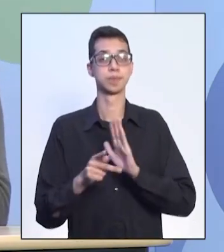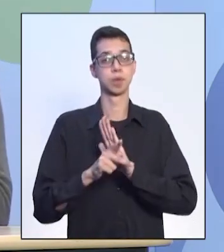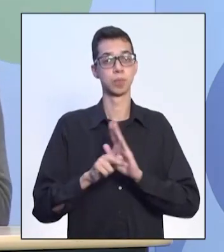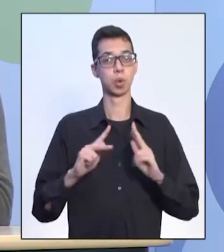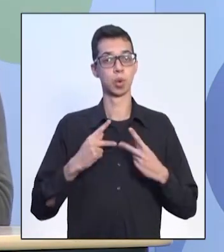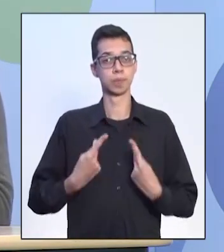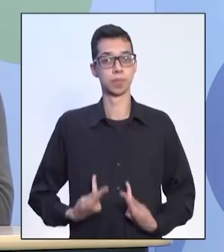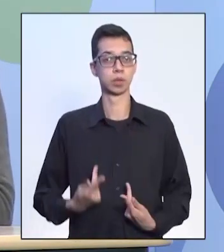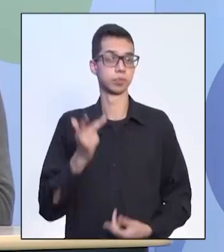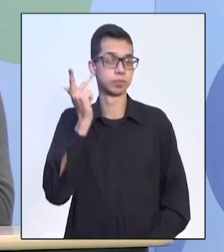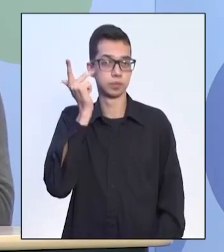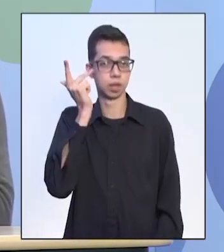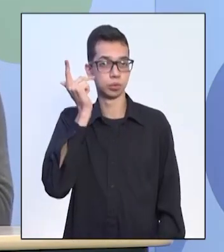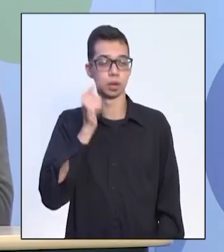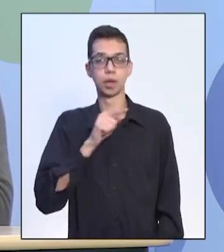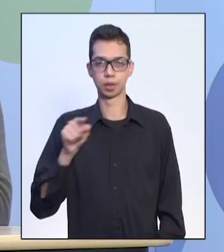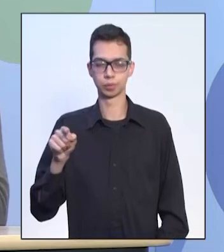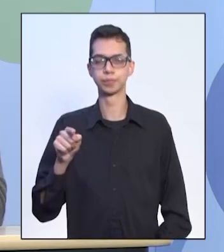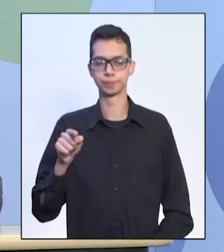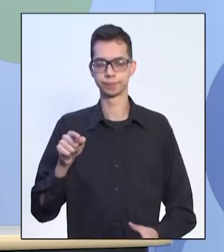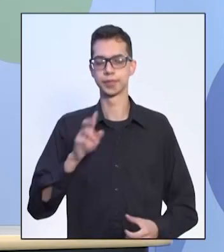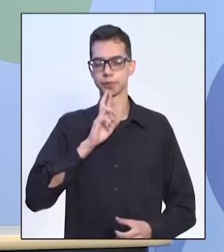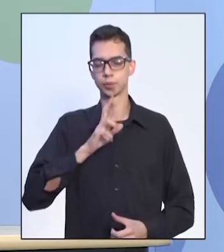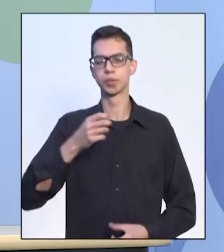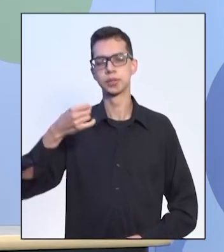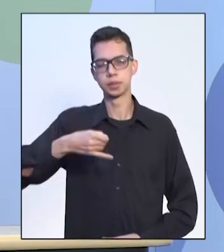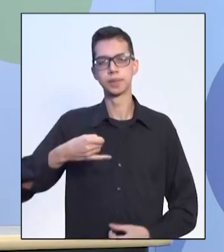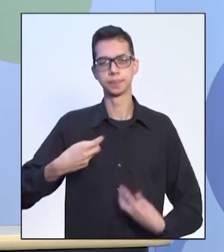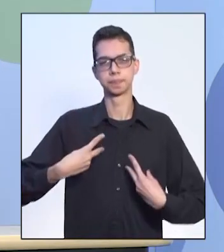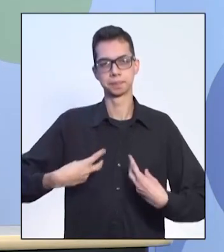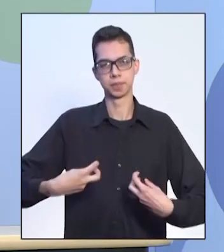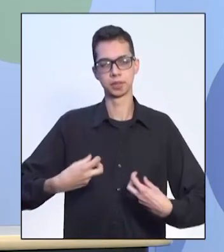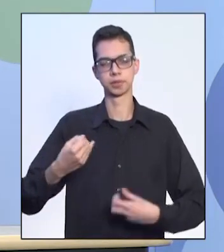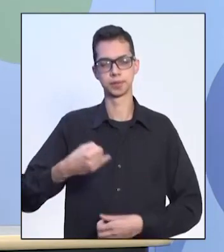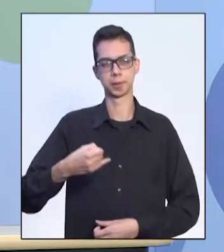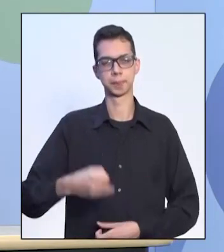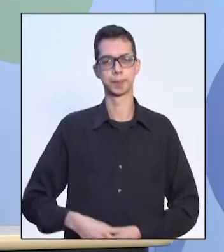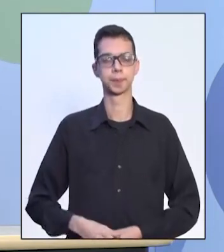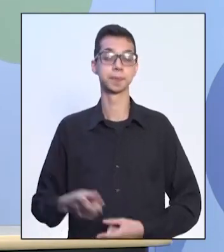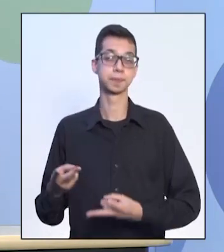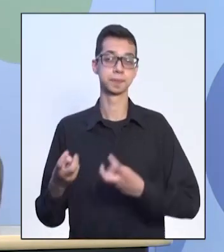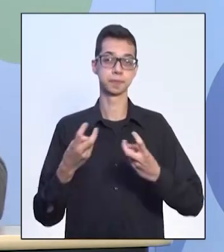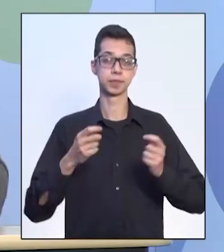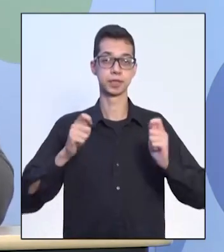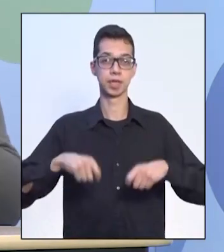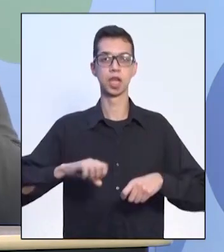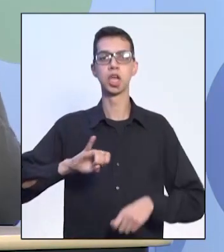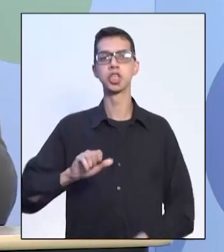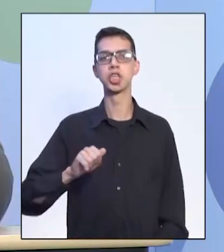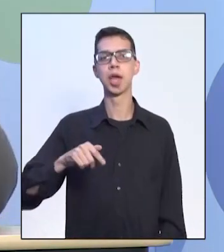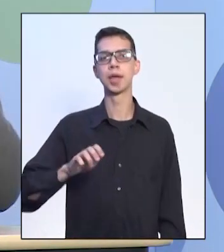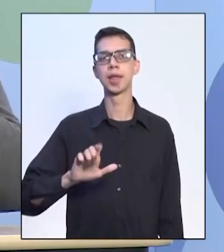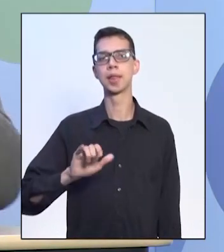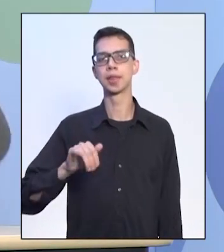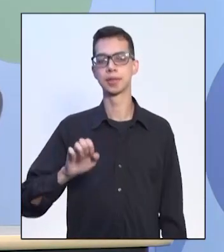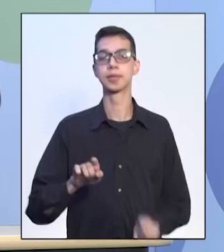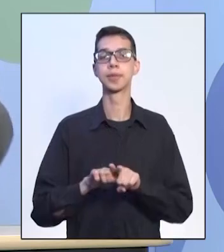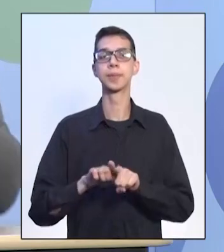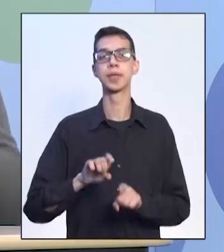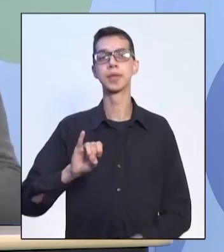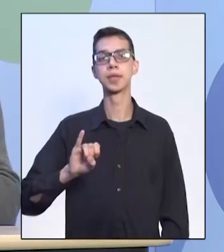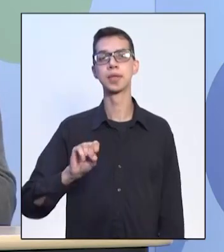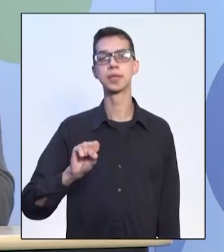responderam que sim, é possível perceber isto. E aí a Jaqueline e a Isadora foram assim, num